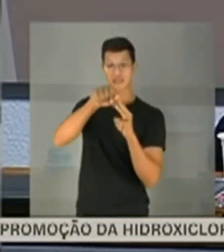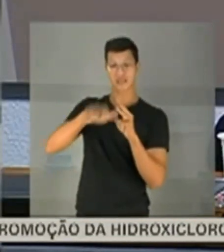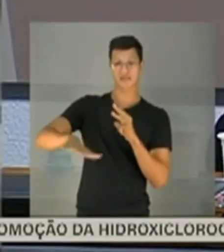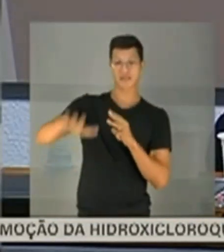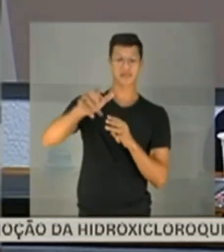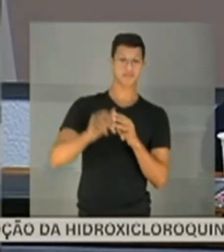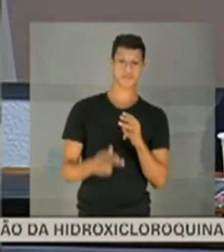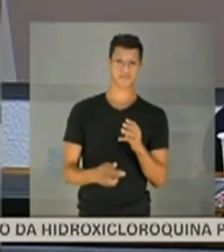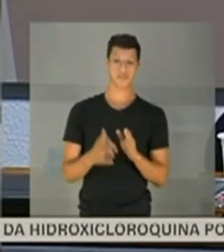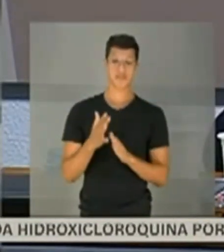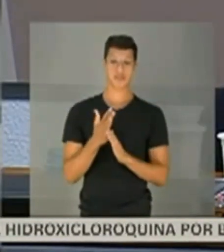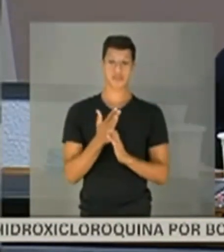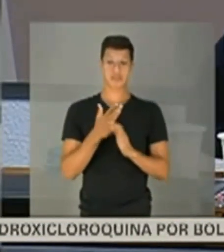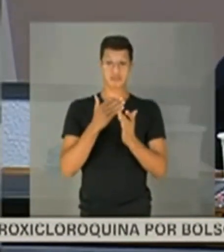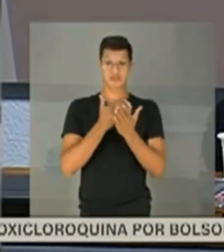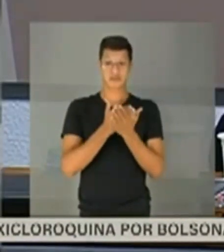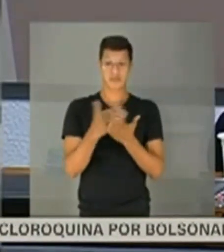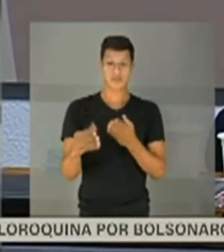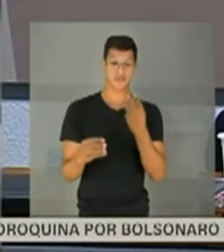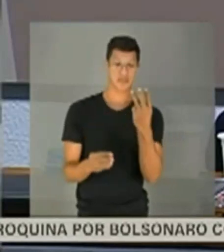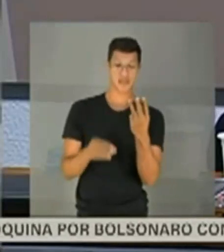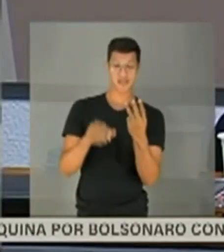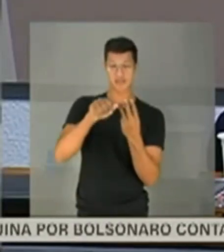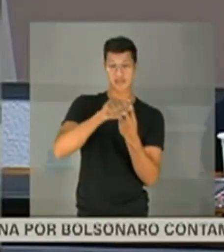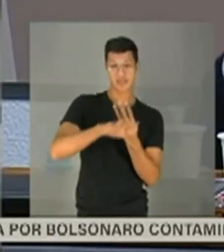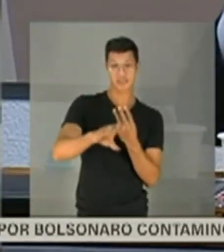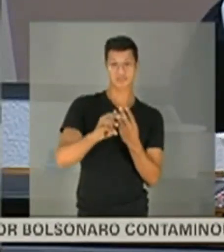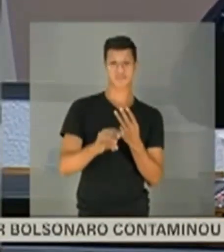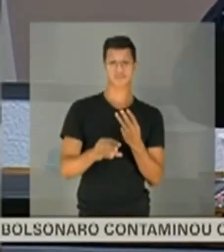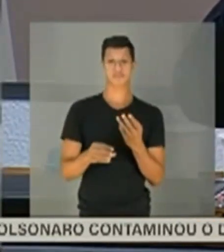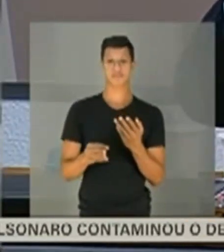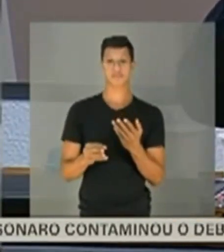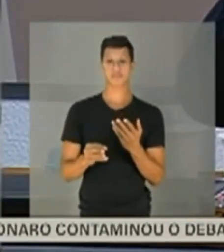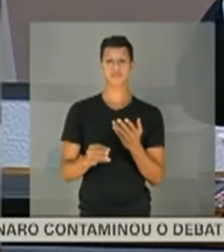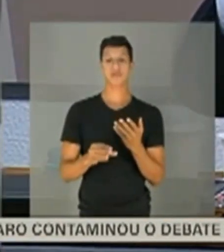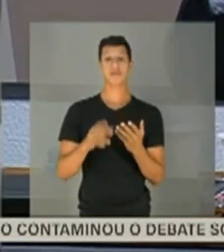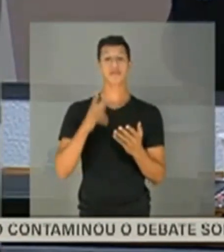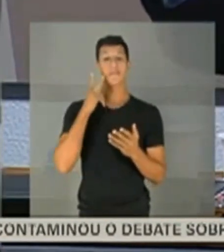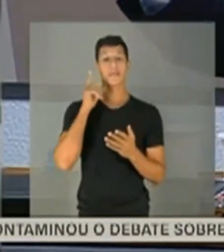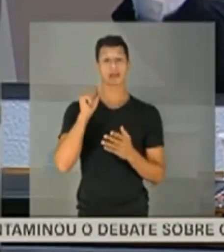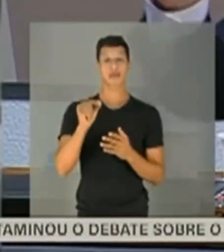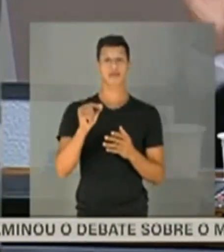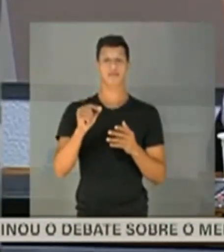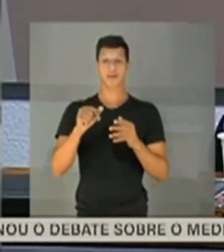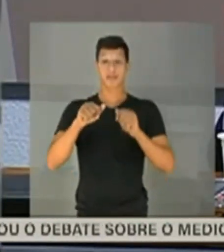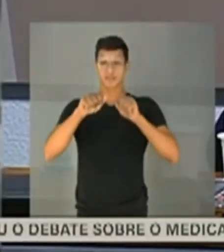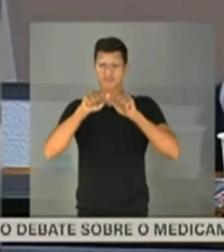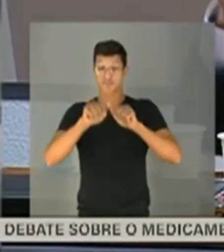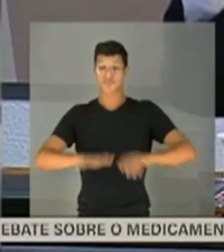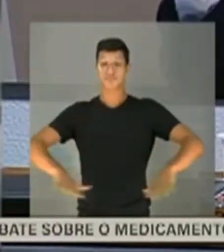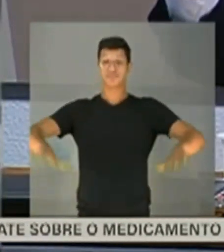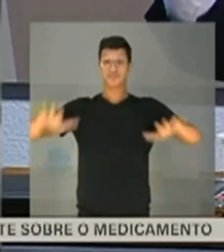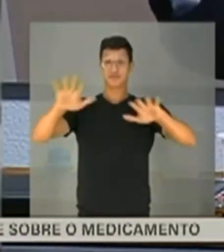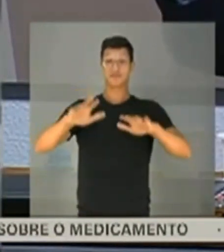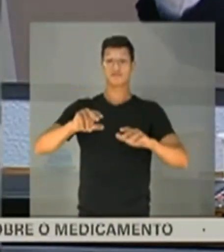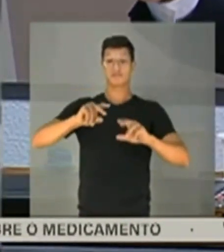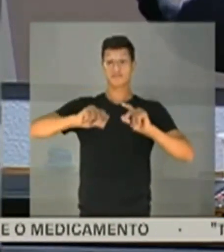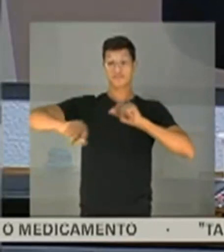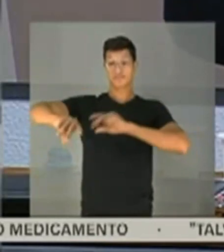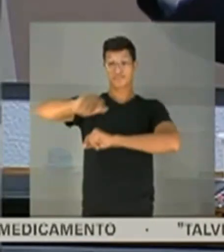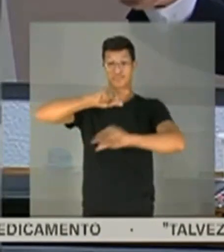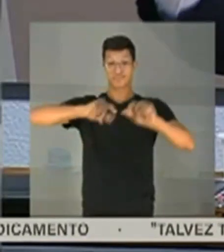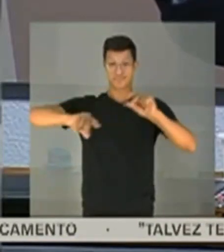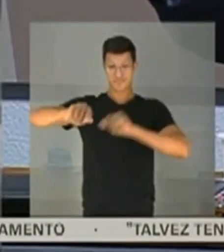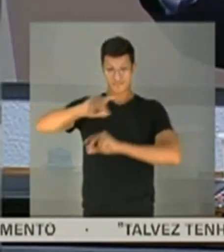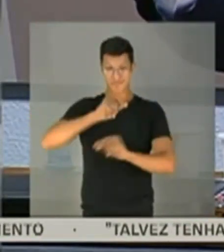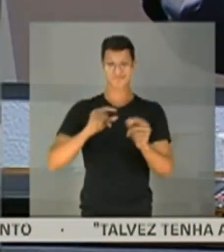que umas 3 ou 4 transmitam. No início, umas 3 transmitiam, de 10. Para que pegue fogo um incêndio assim, múltiplas faíscas